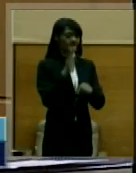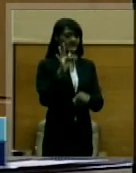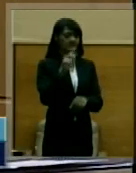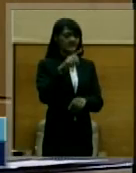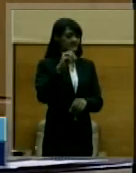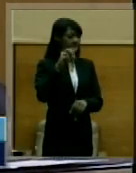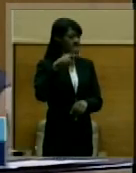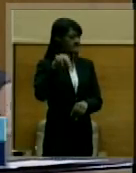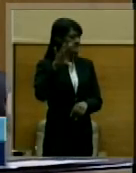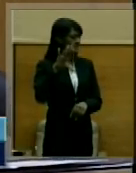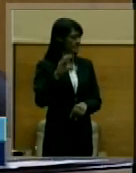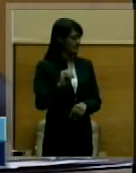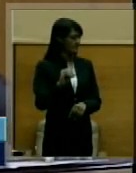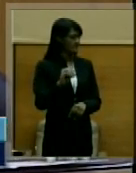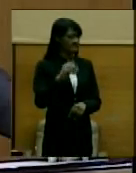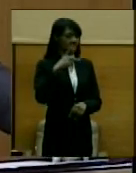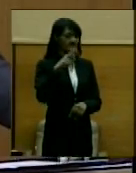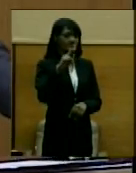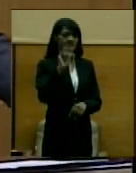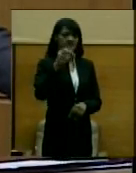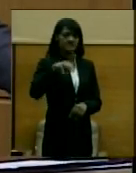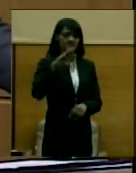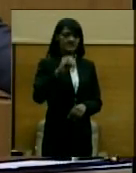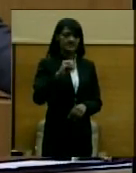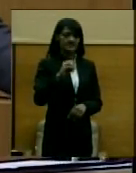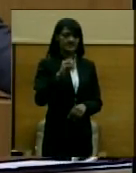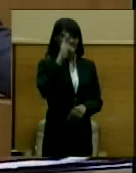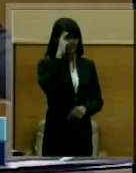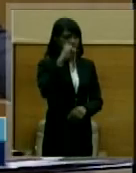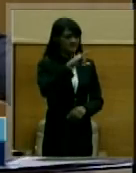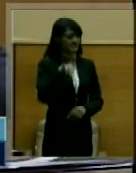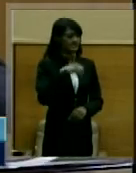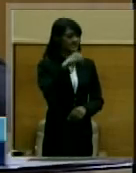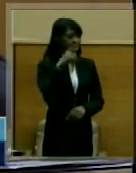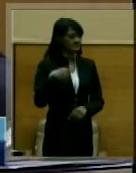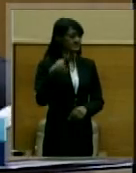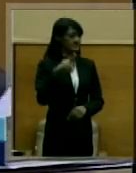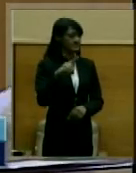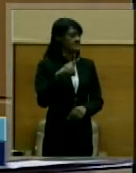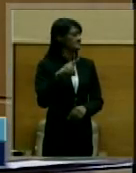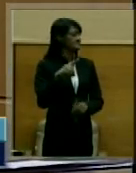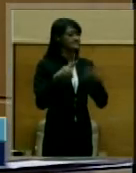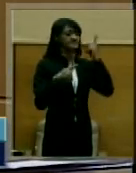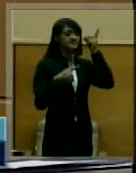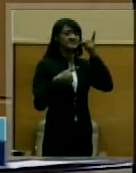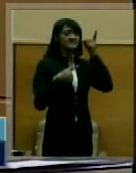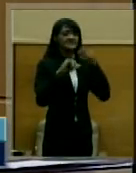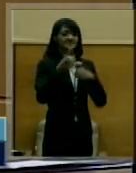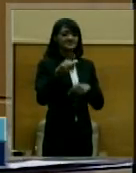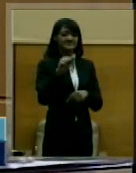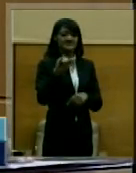Primo ao senhor João Vitor dos Santos, conforme iniciativa do deputado Jair de Glória.